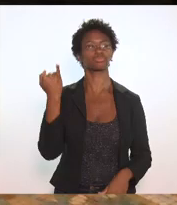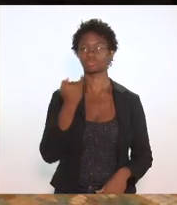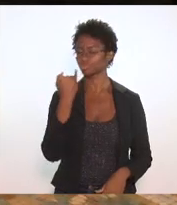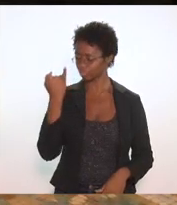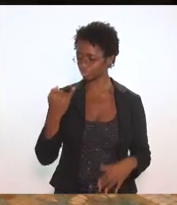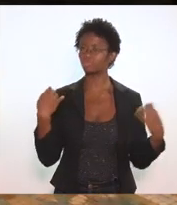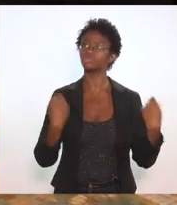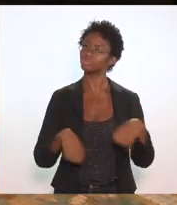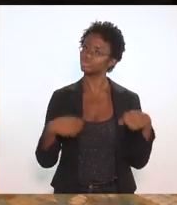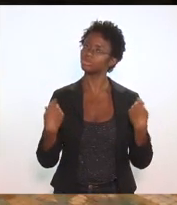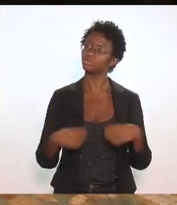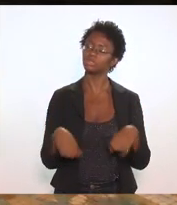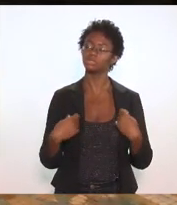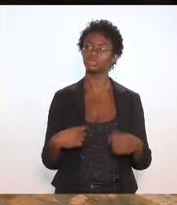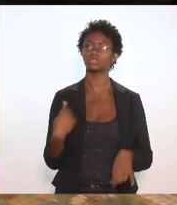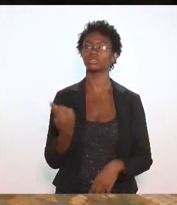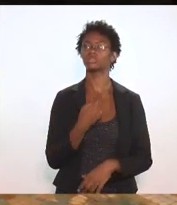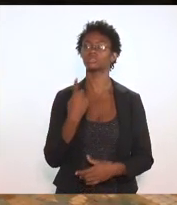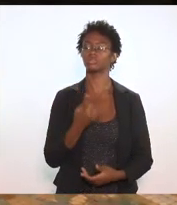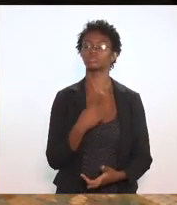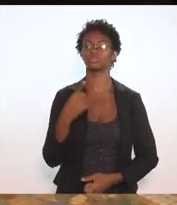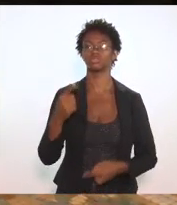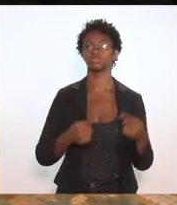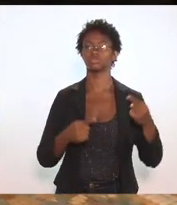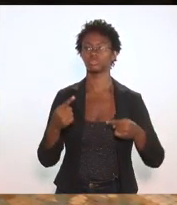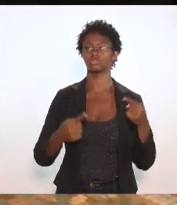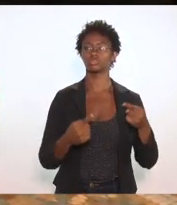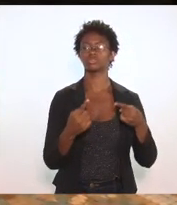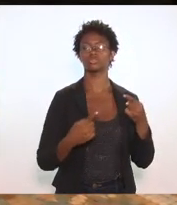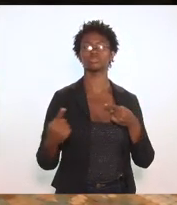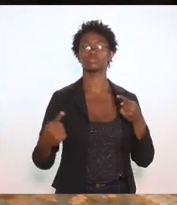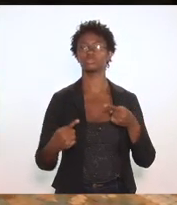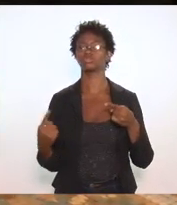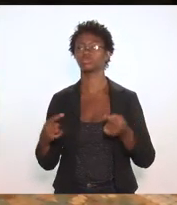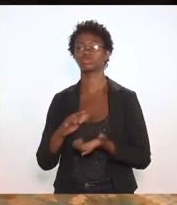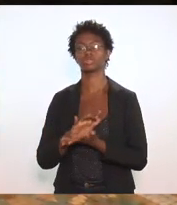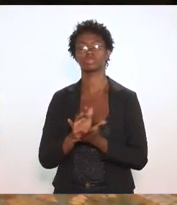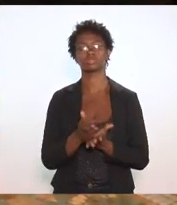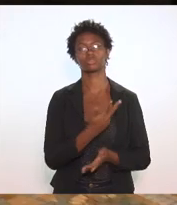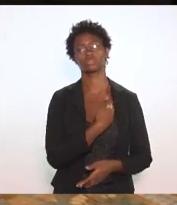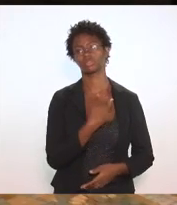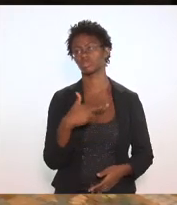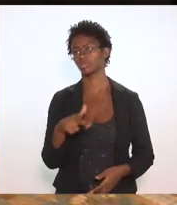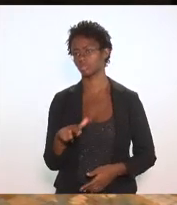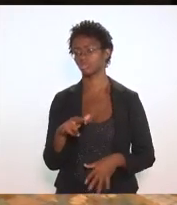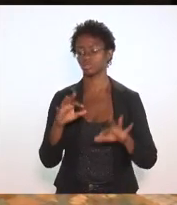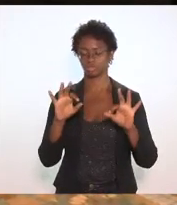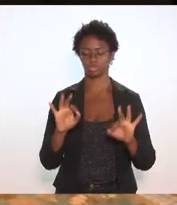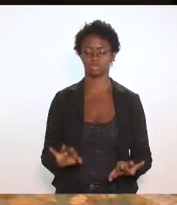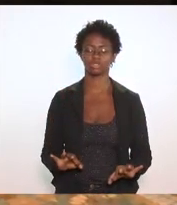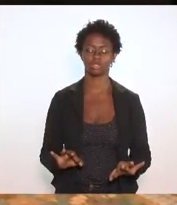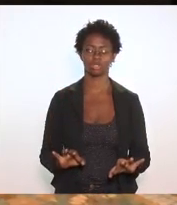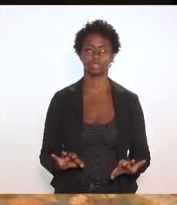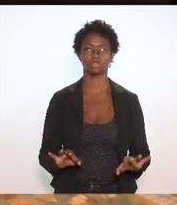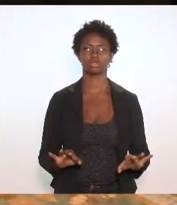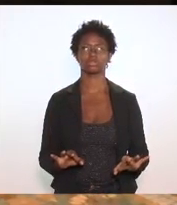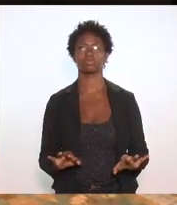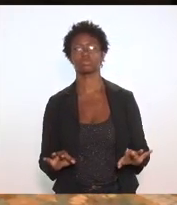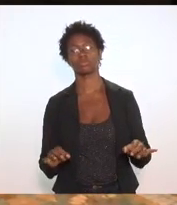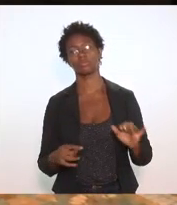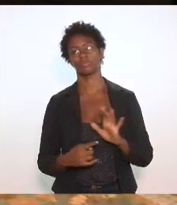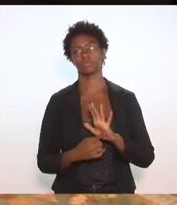pertinente que nós pudéssemos estar discutindo a intolerância religiosa de uma maneira orgânica para